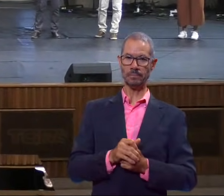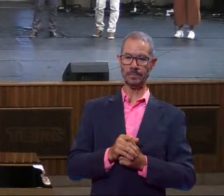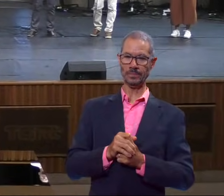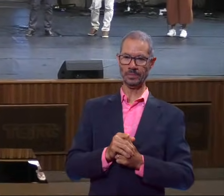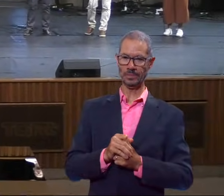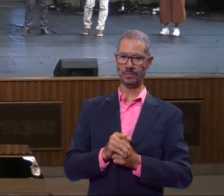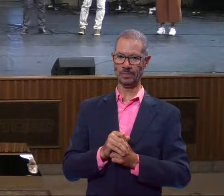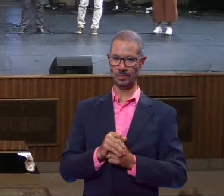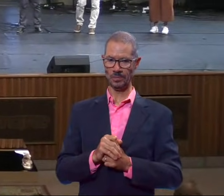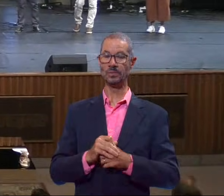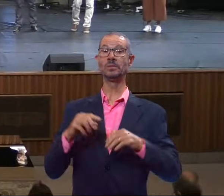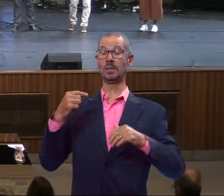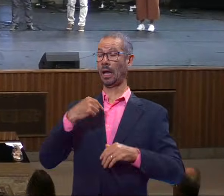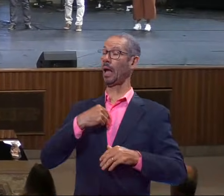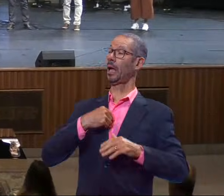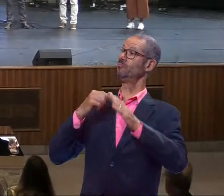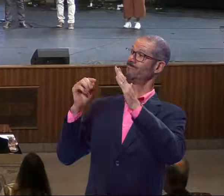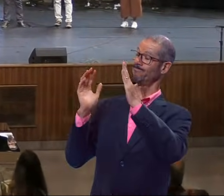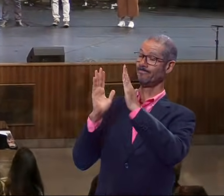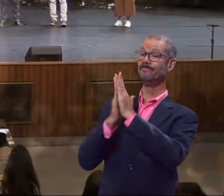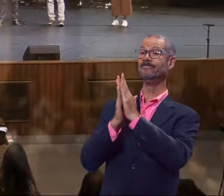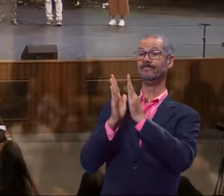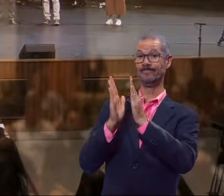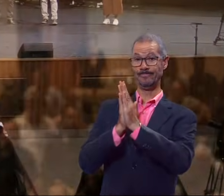Deus agora.